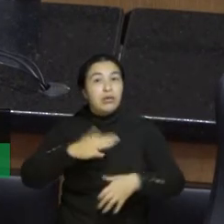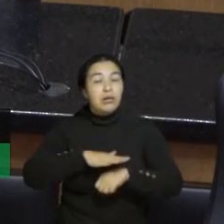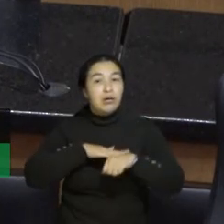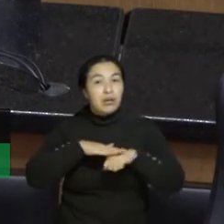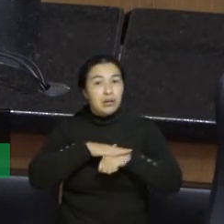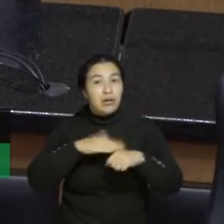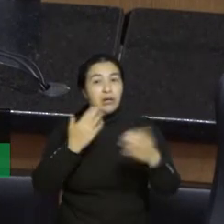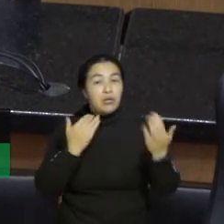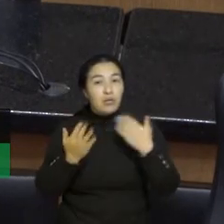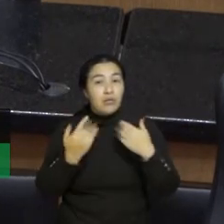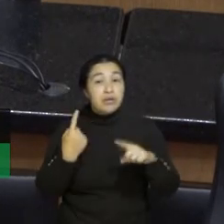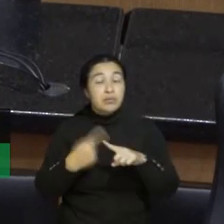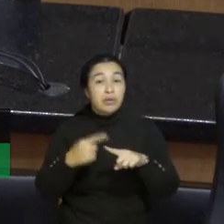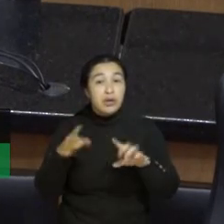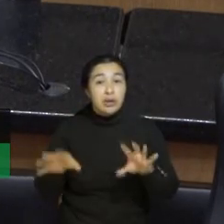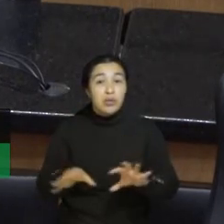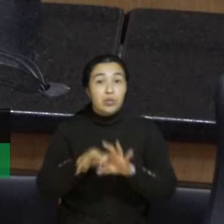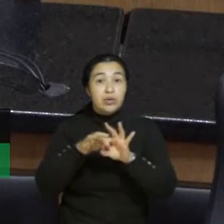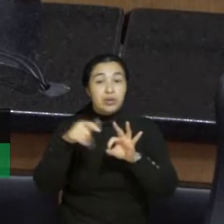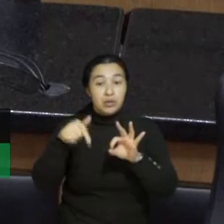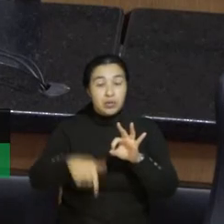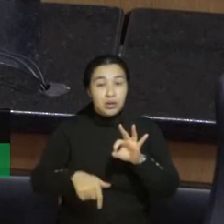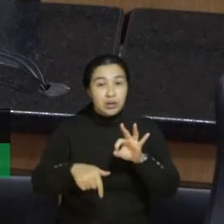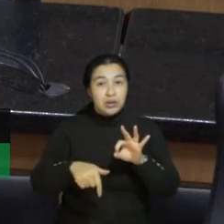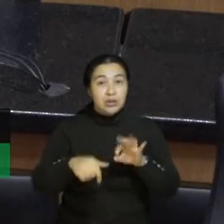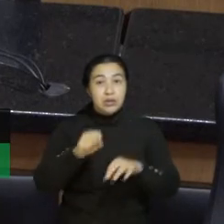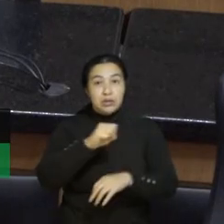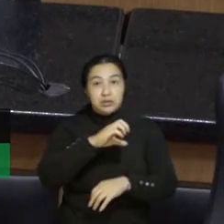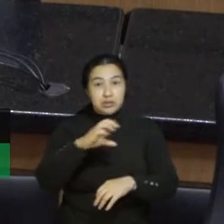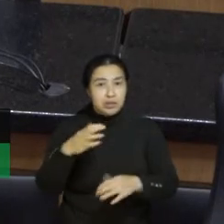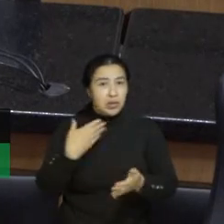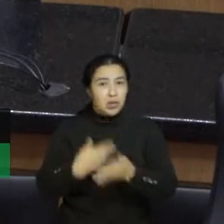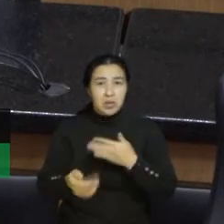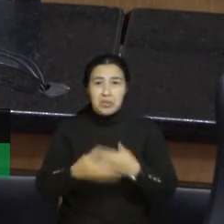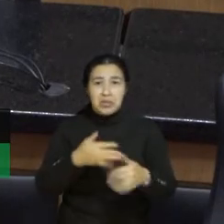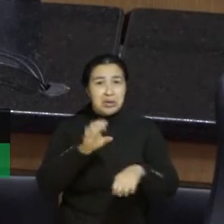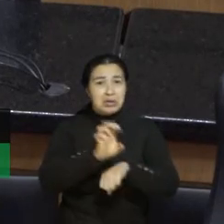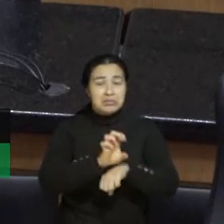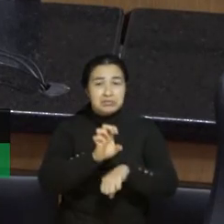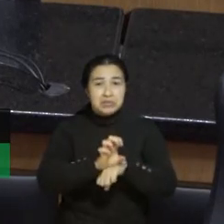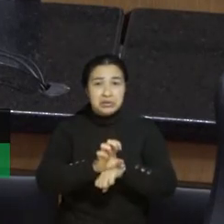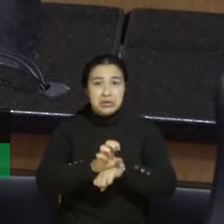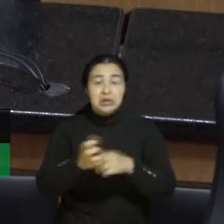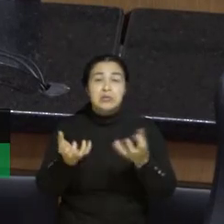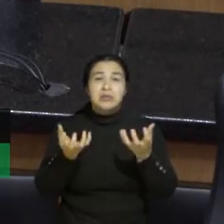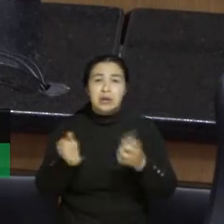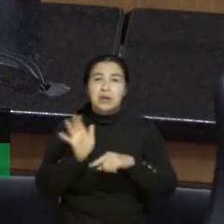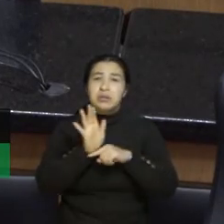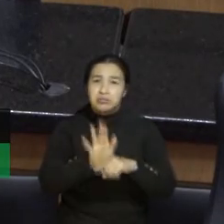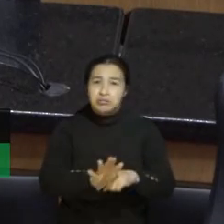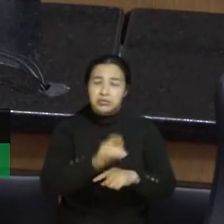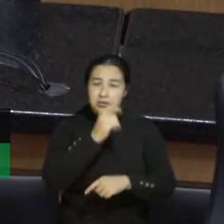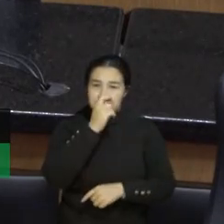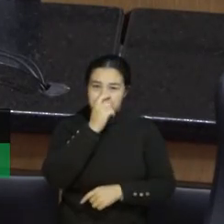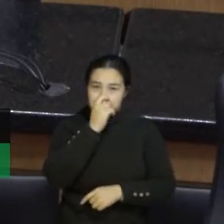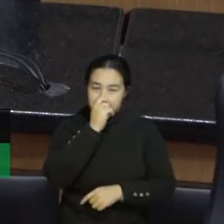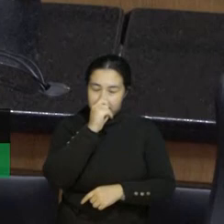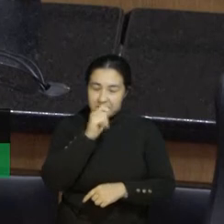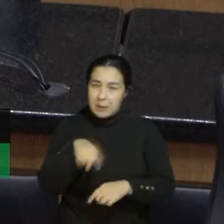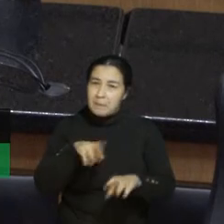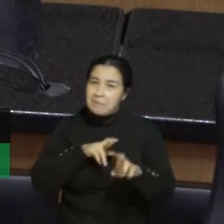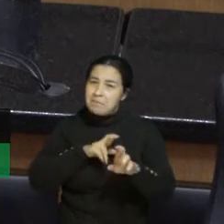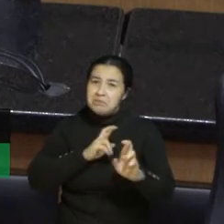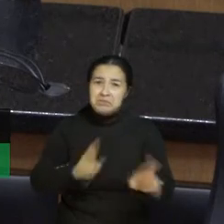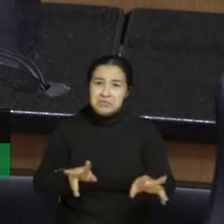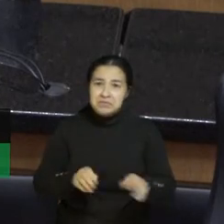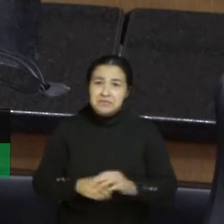do nosso povo... aqui ou para qualquer estado que seja da federação, para ajudar o próximo, realmente é diferenciado.